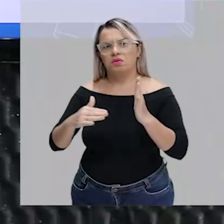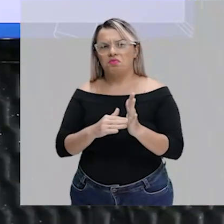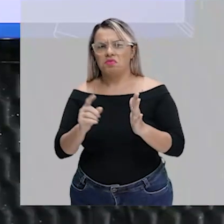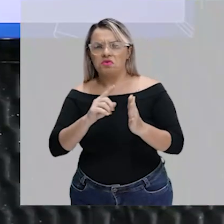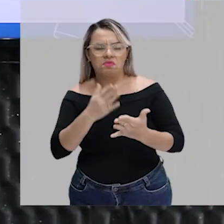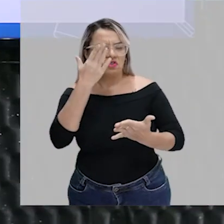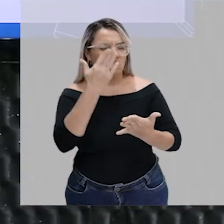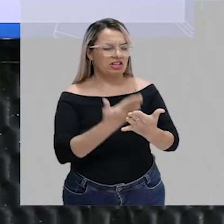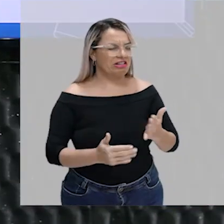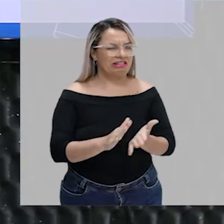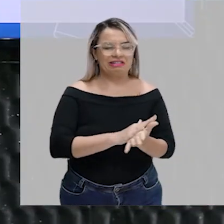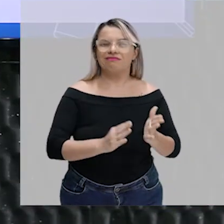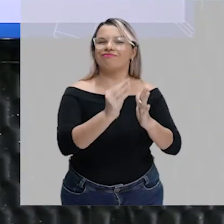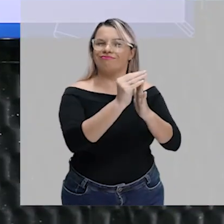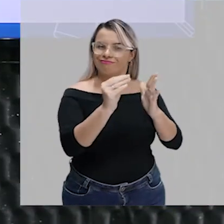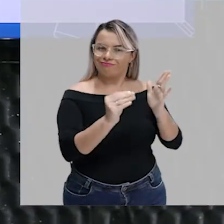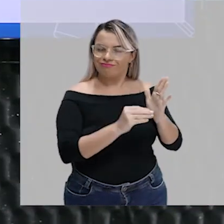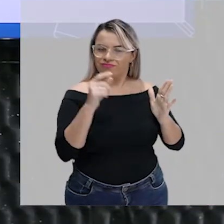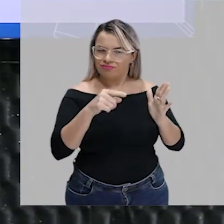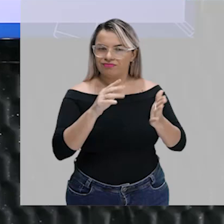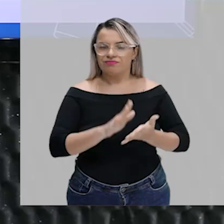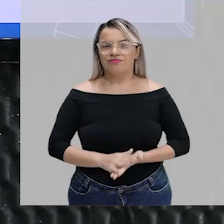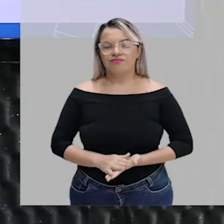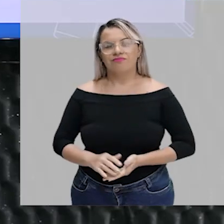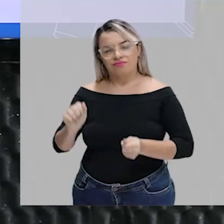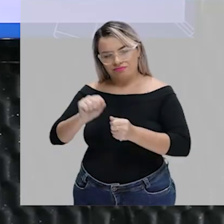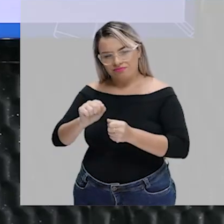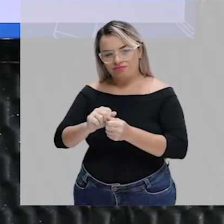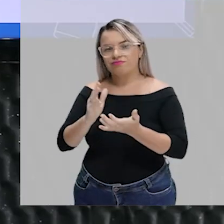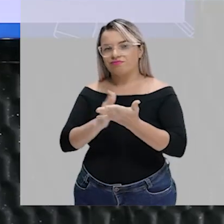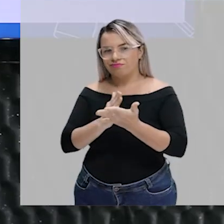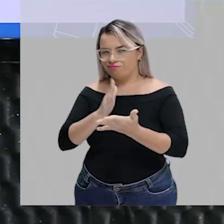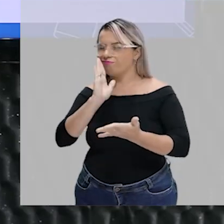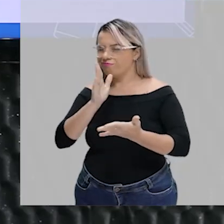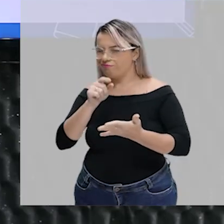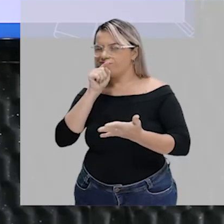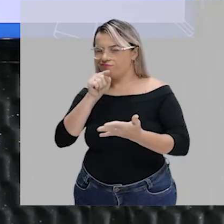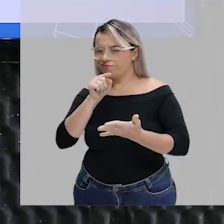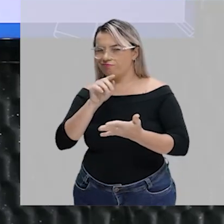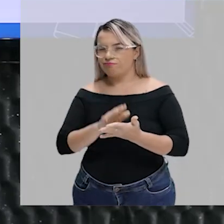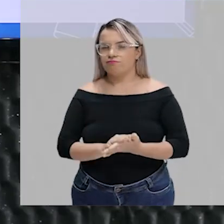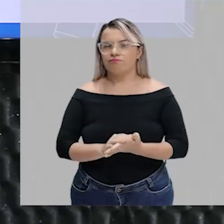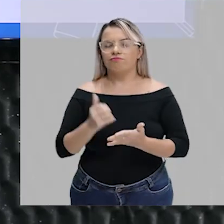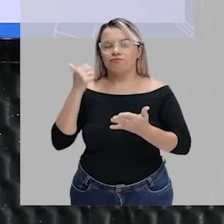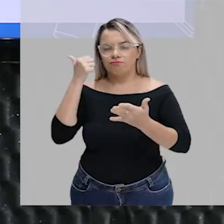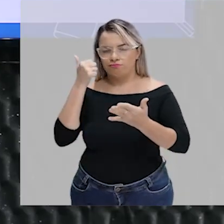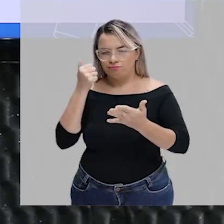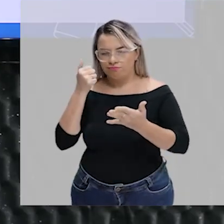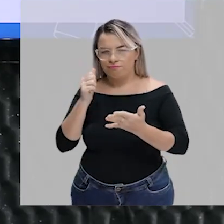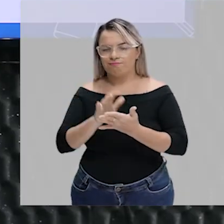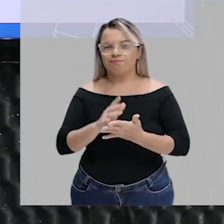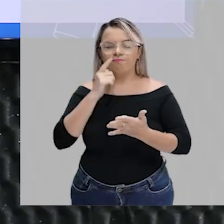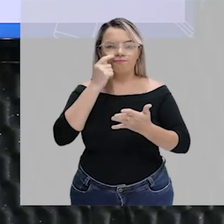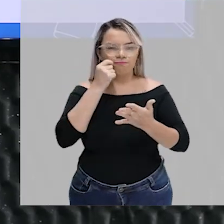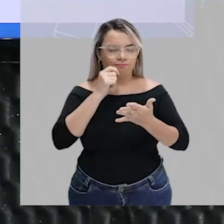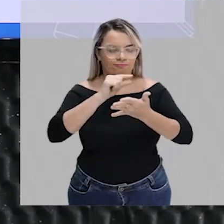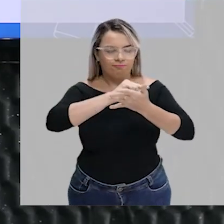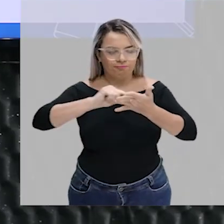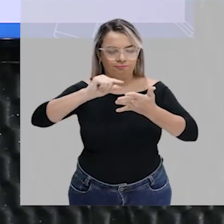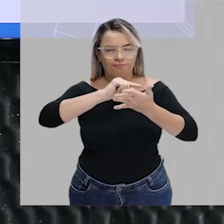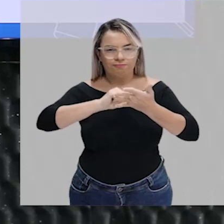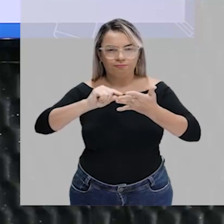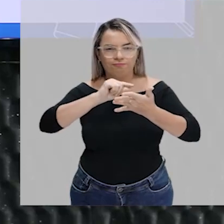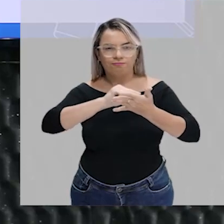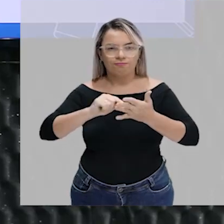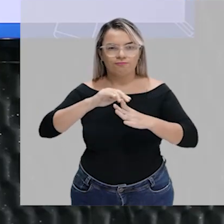nada do conteúdo. Então faz o seguinte, tu já está com o caderno aí, não já? Eu sei que sim. Pega logo aí caneta, lápis, marca-texto, tudo